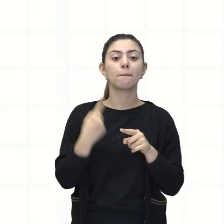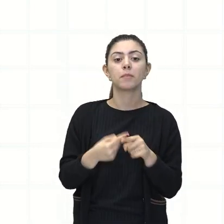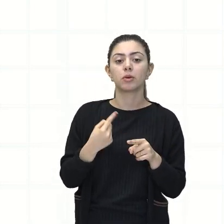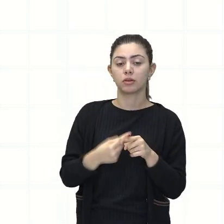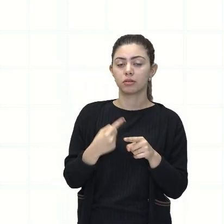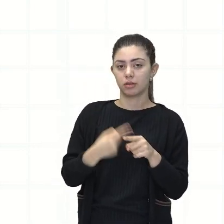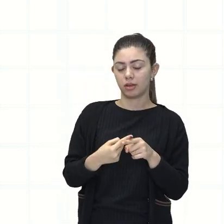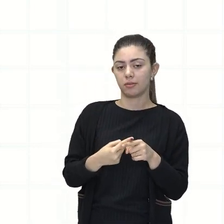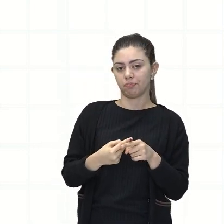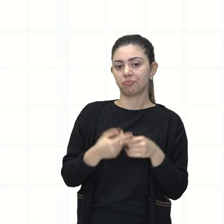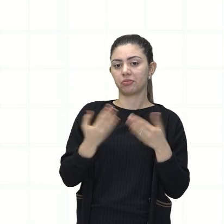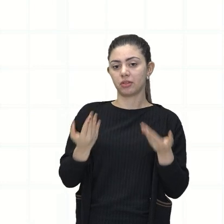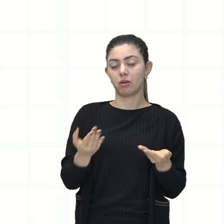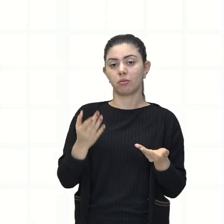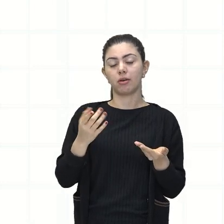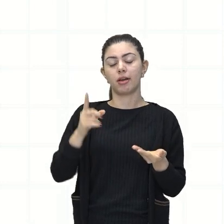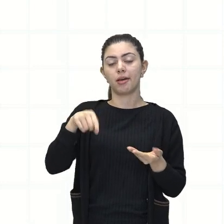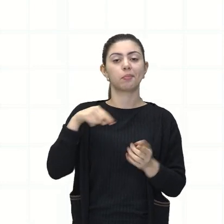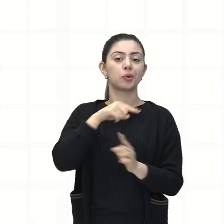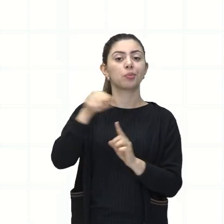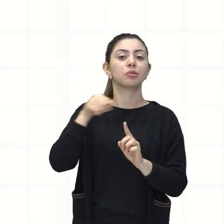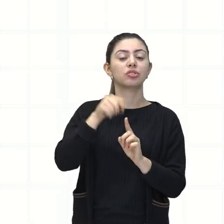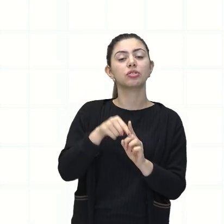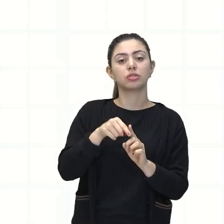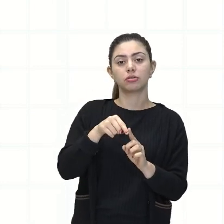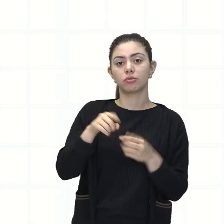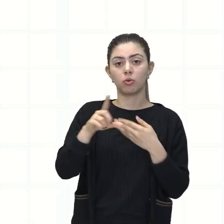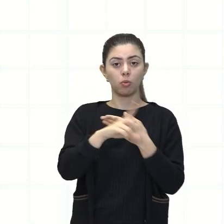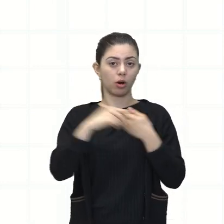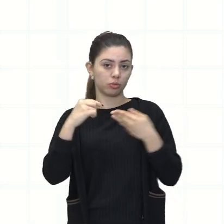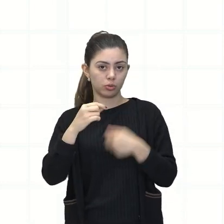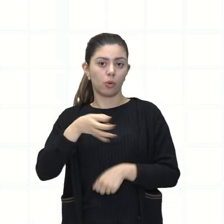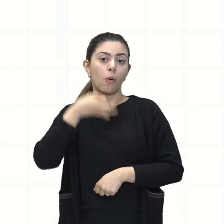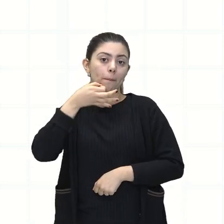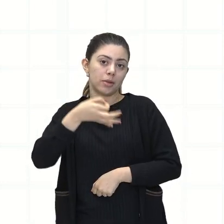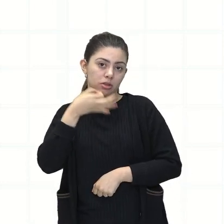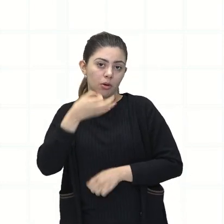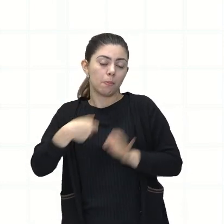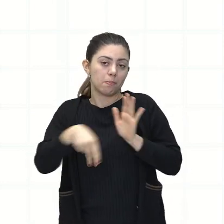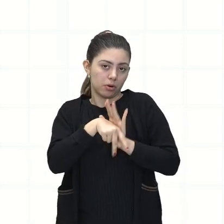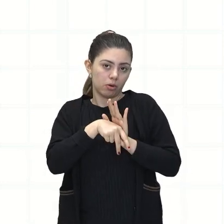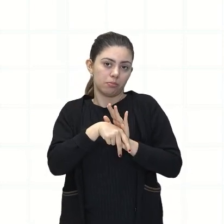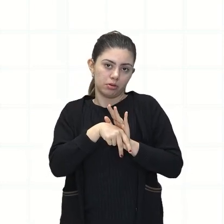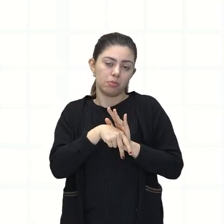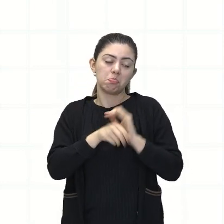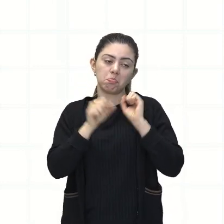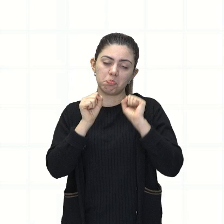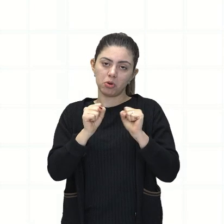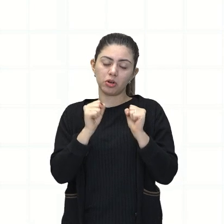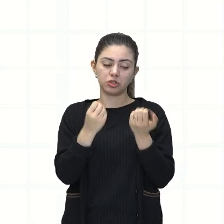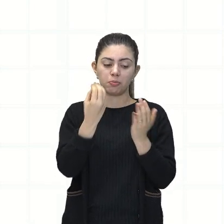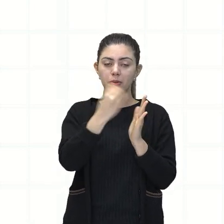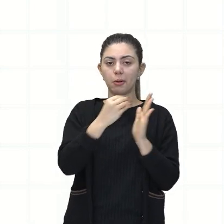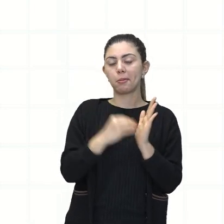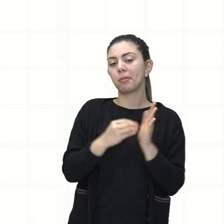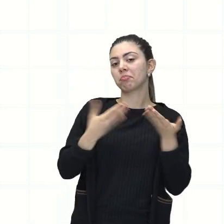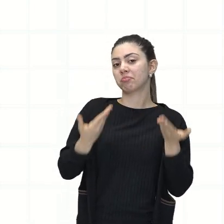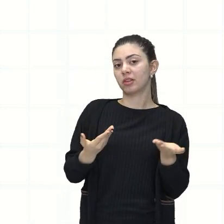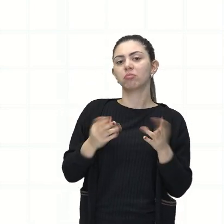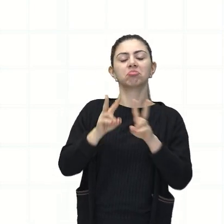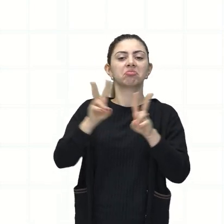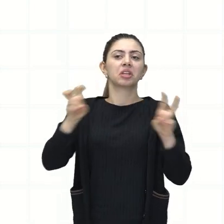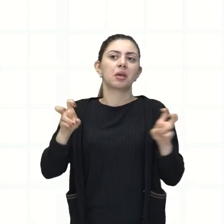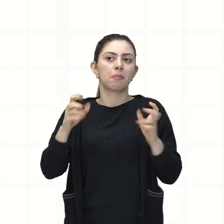ele expressa a opinião do autor, certo? A opinião do autor sobre o quê?